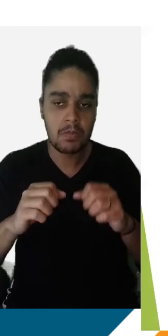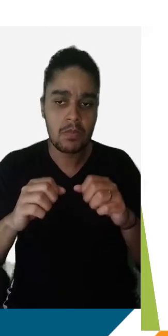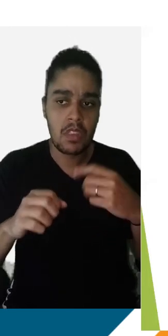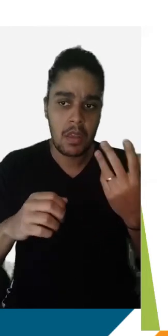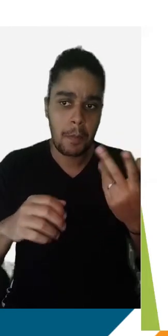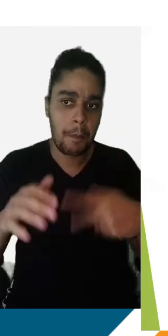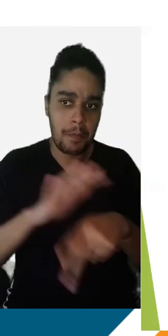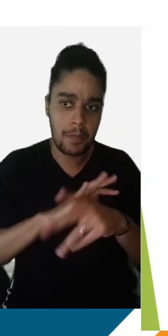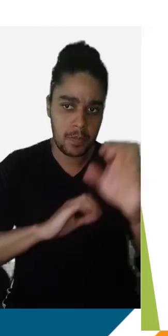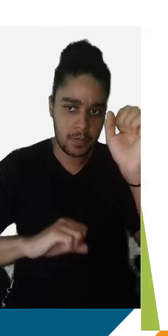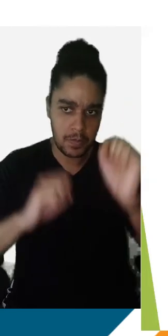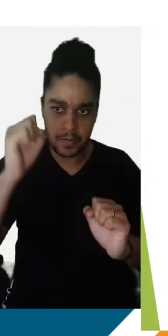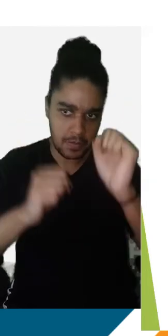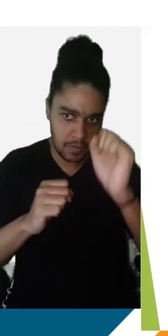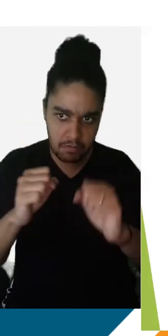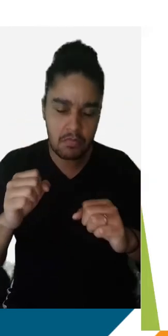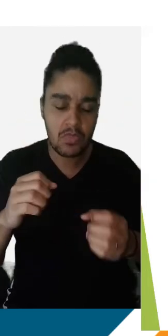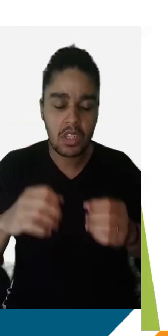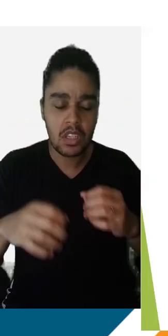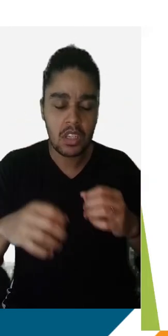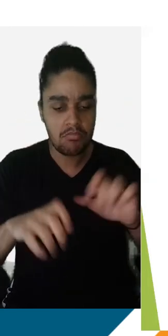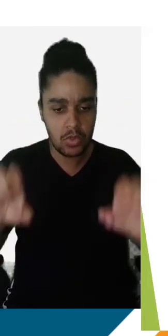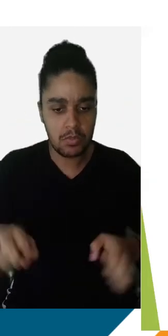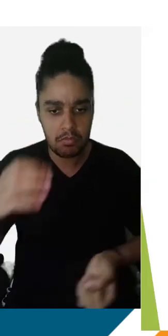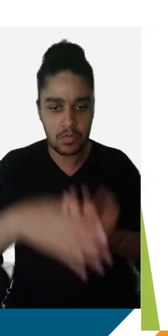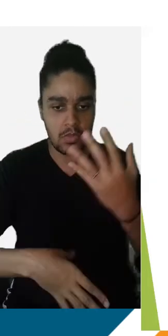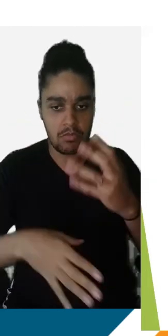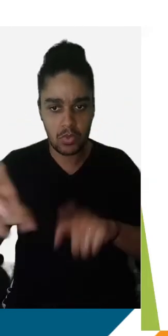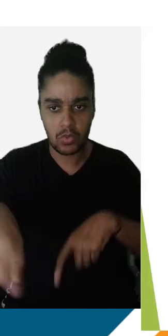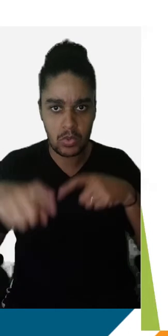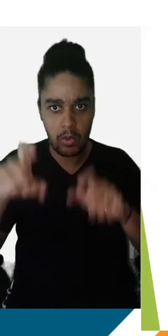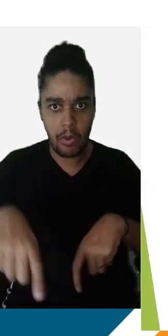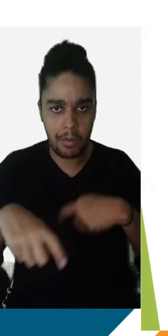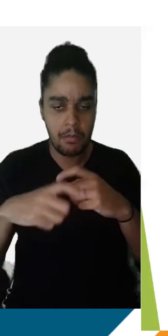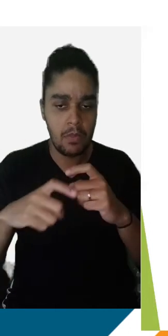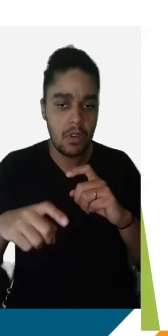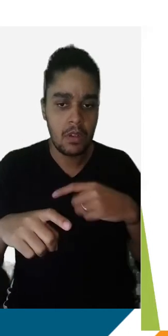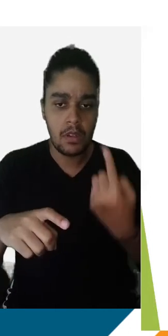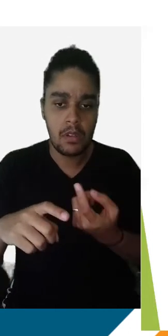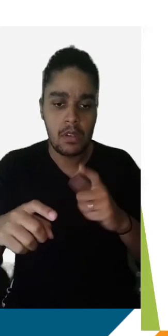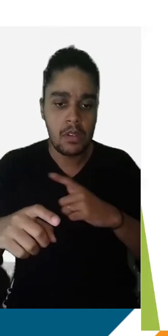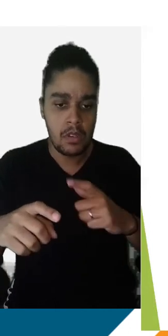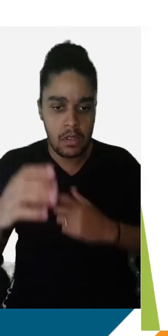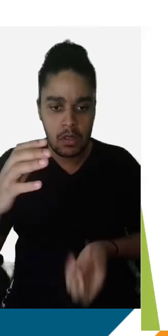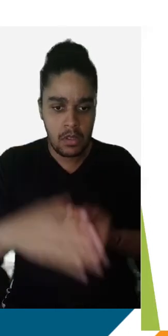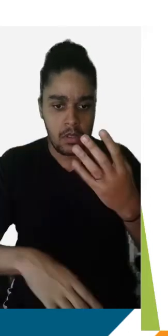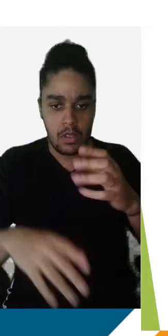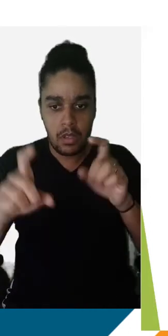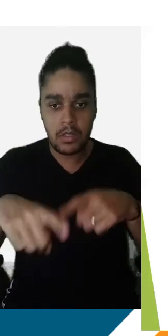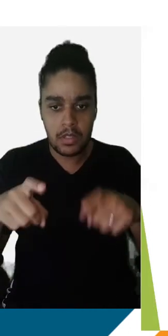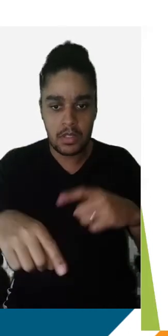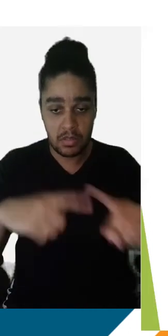complexos agroindustriais, né, que é a nova estrutura produtiva do campo, né, na medida que a gente passa a ter uma produção